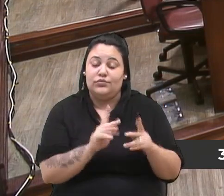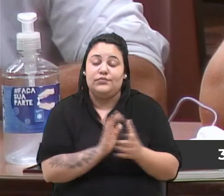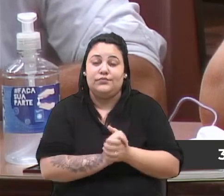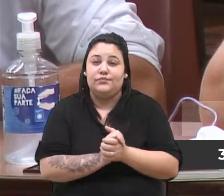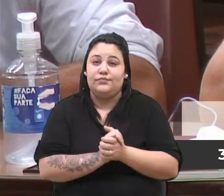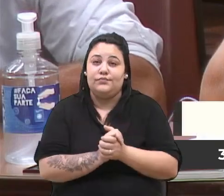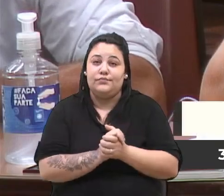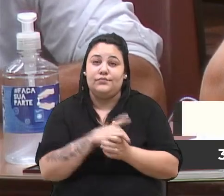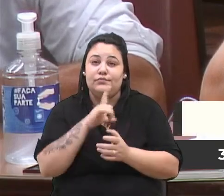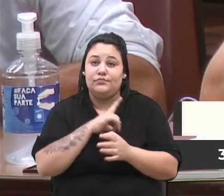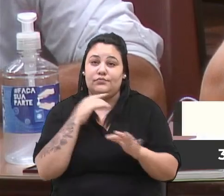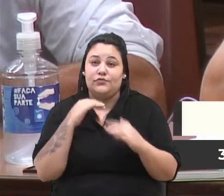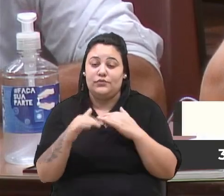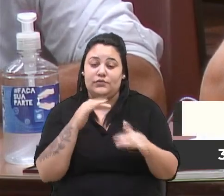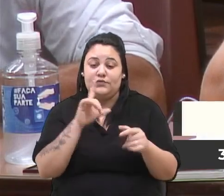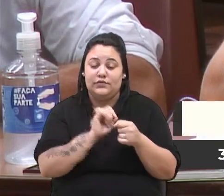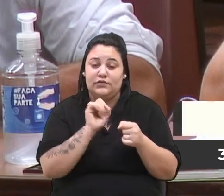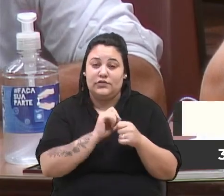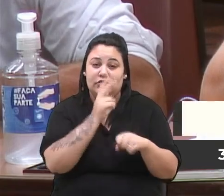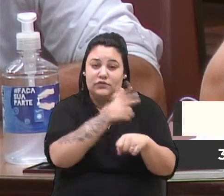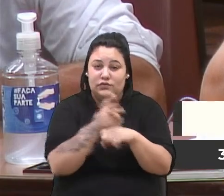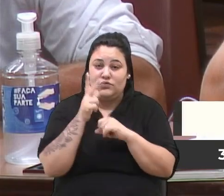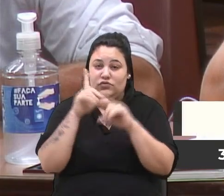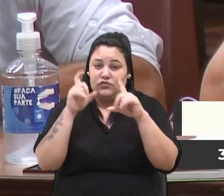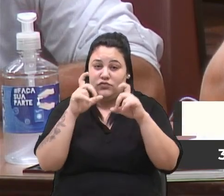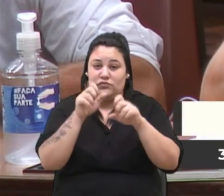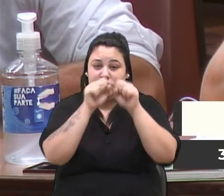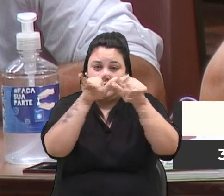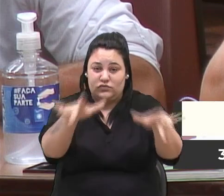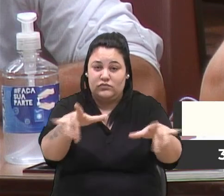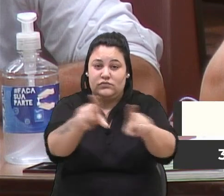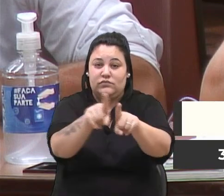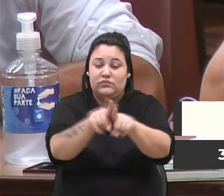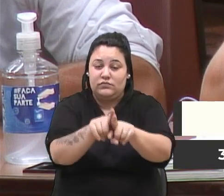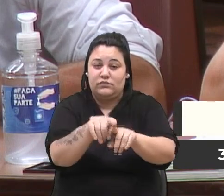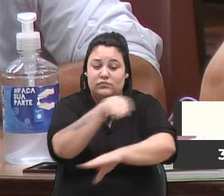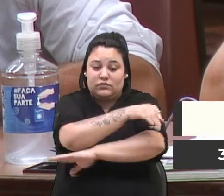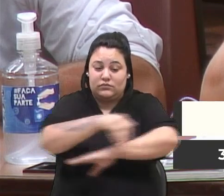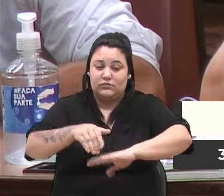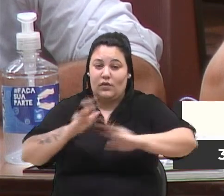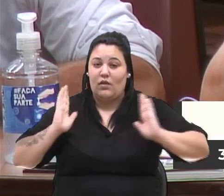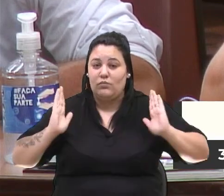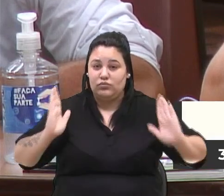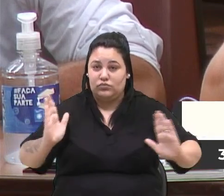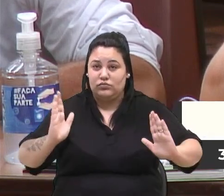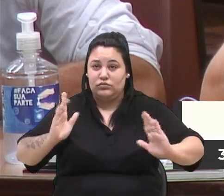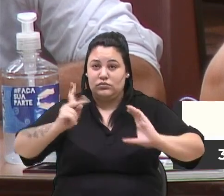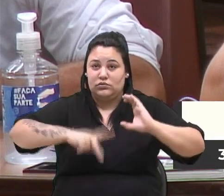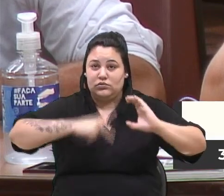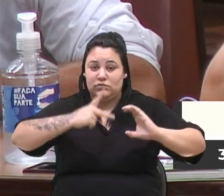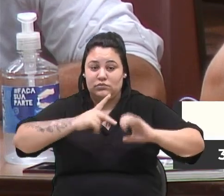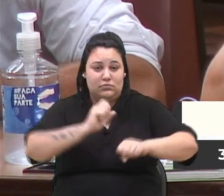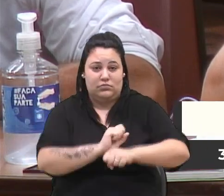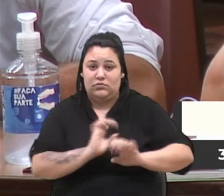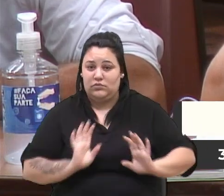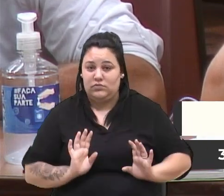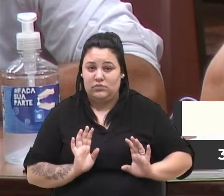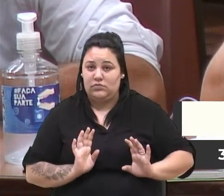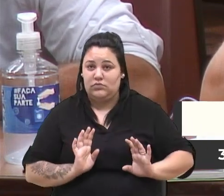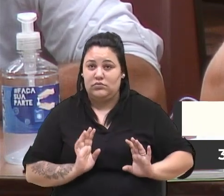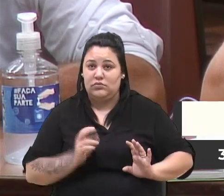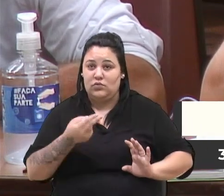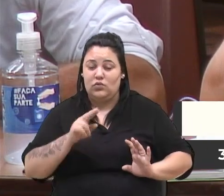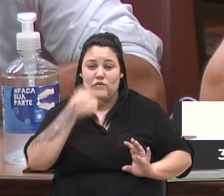fizeram vídeos, fizeram fotos, divulgaram aí nas ruas laterais aqui da Câmara e parou por aí. Ou não conseguiram ir para os